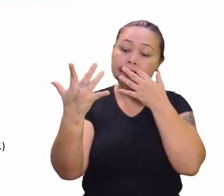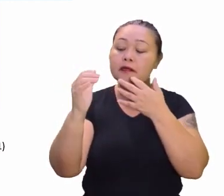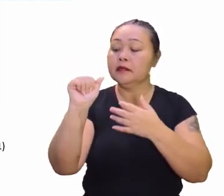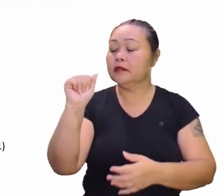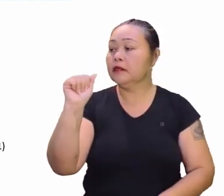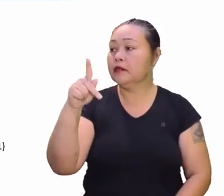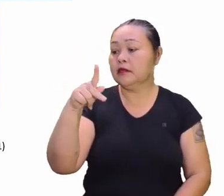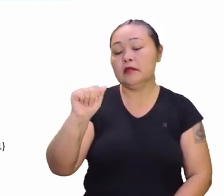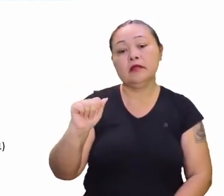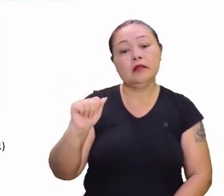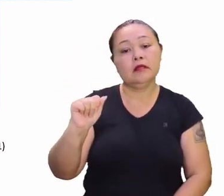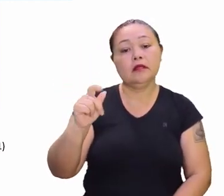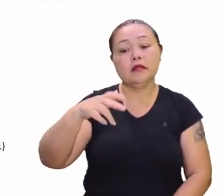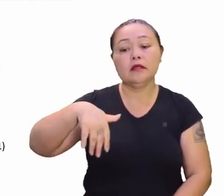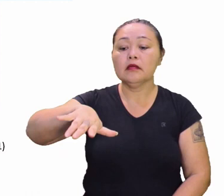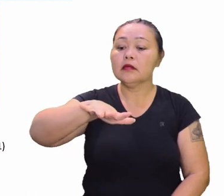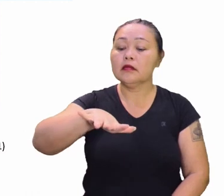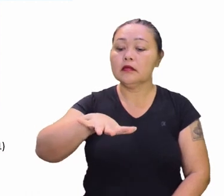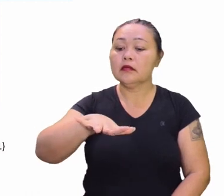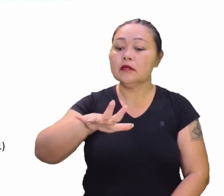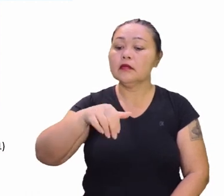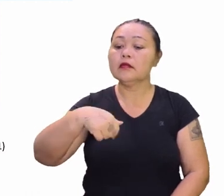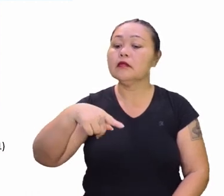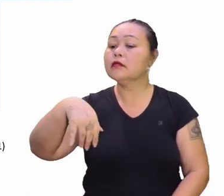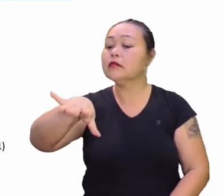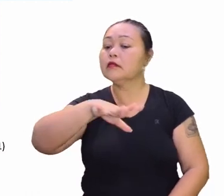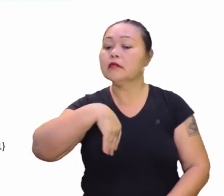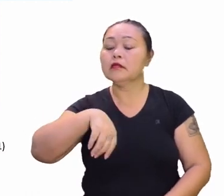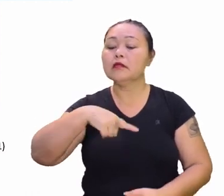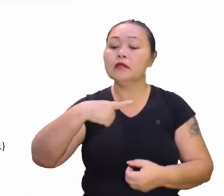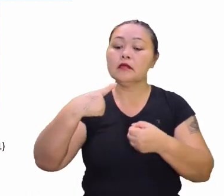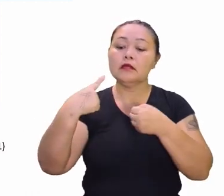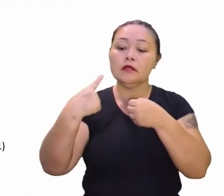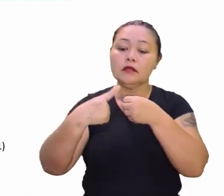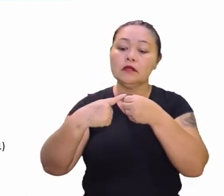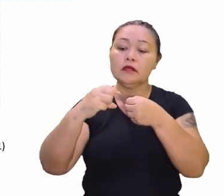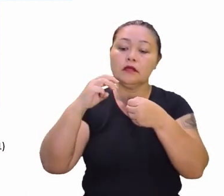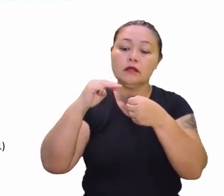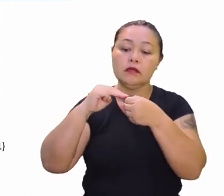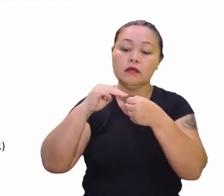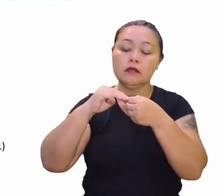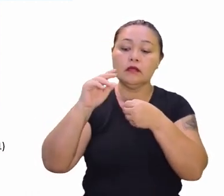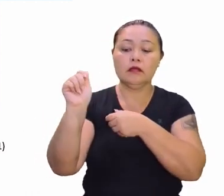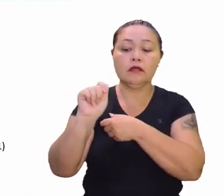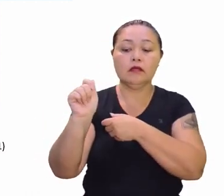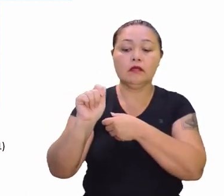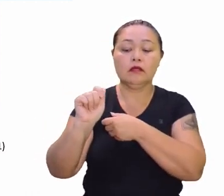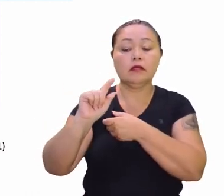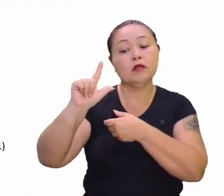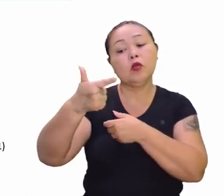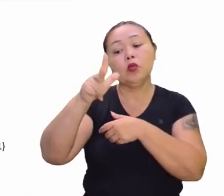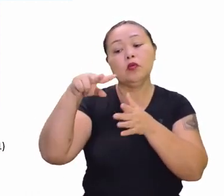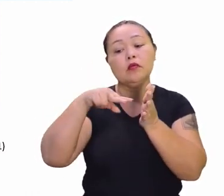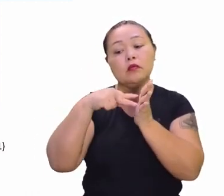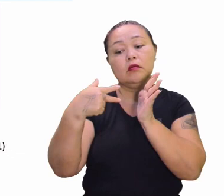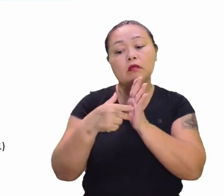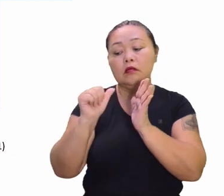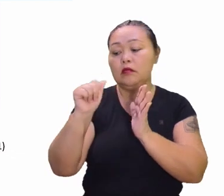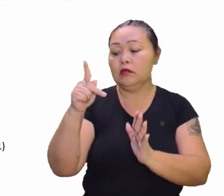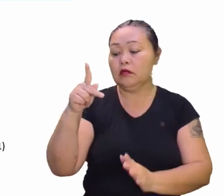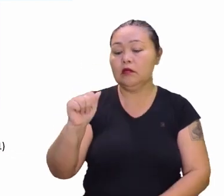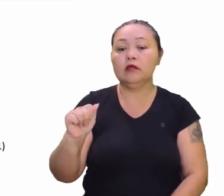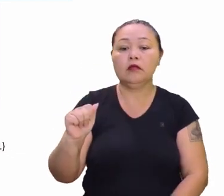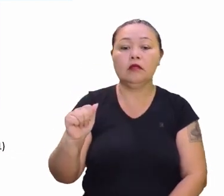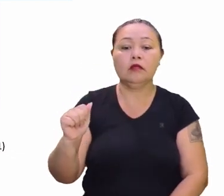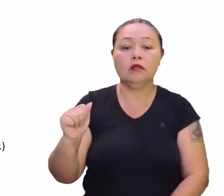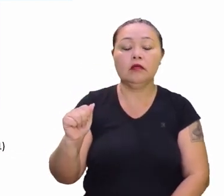fala APA, Rogério, mas aí a garotada lá de Ariquemes, eles têm um outro conceito de APA. Sério, senhor?